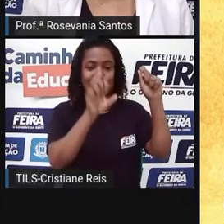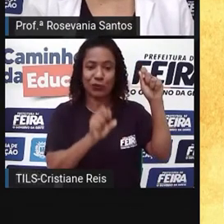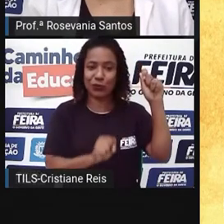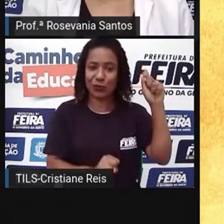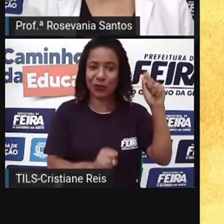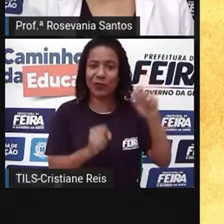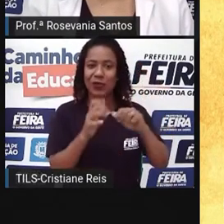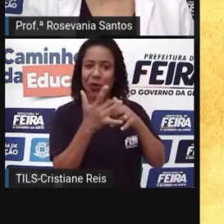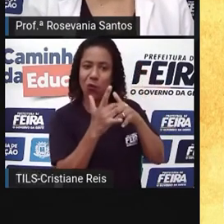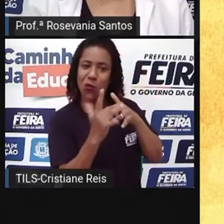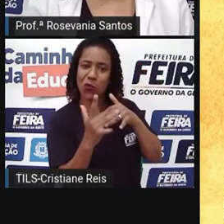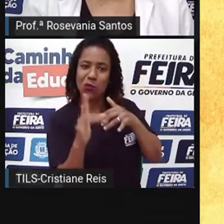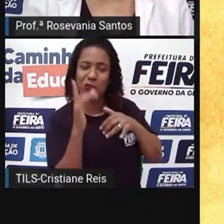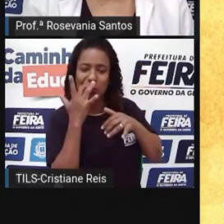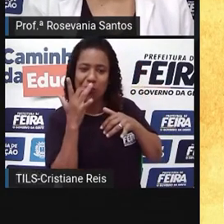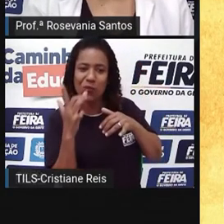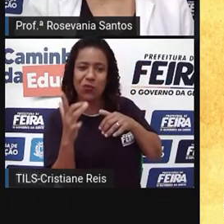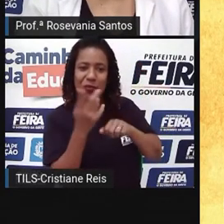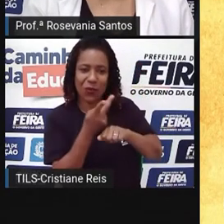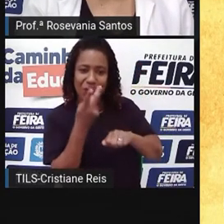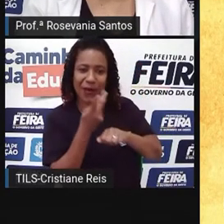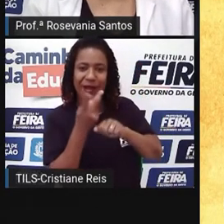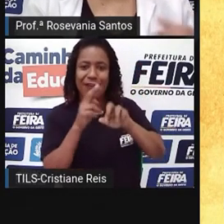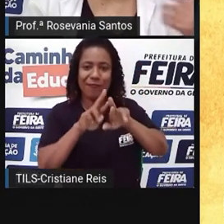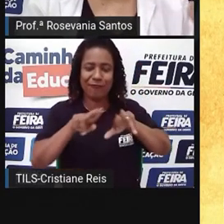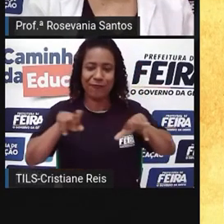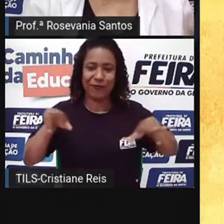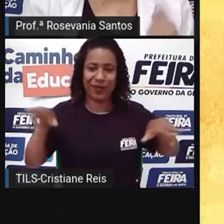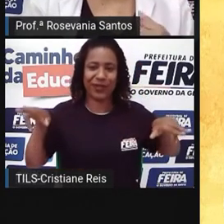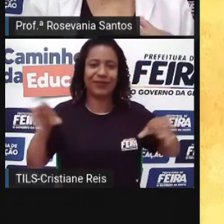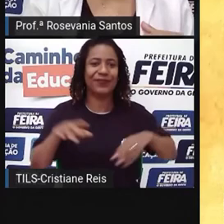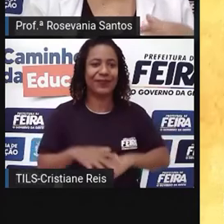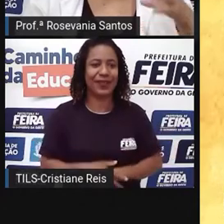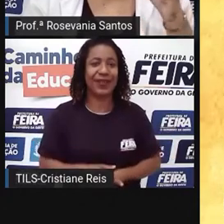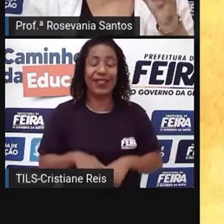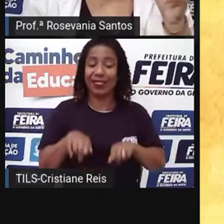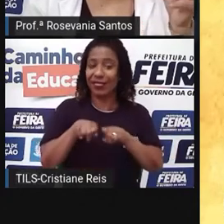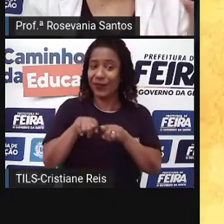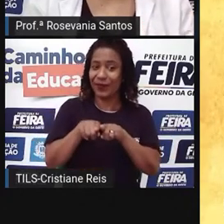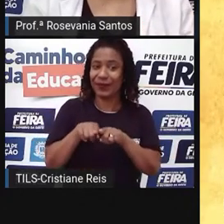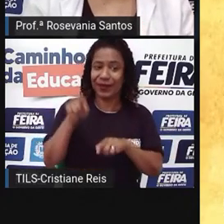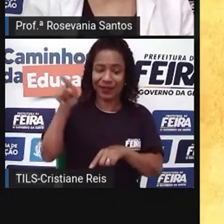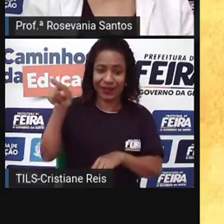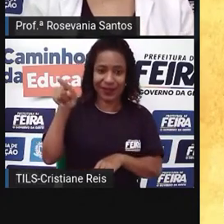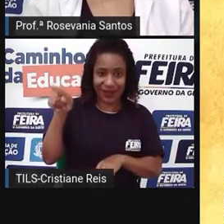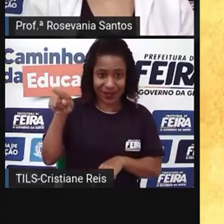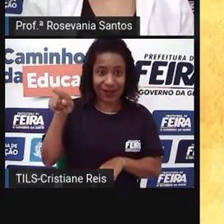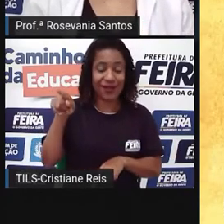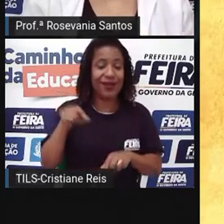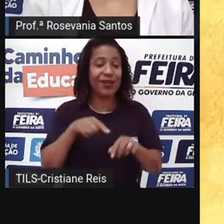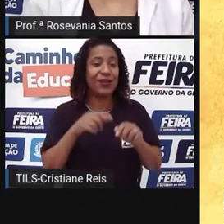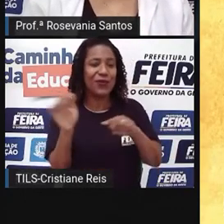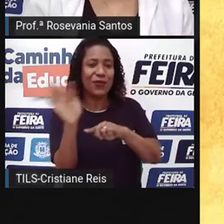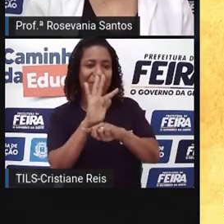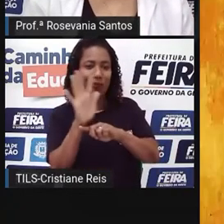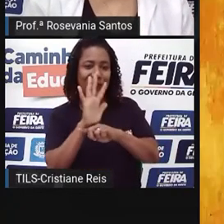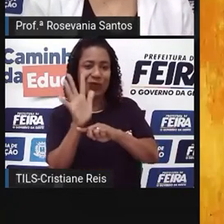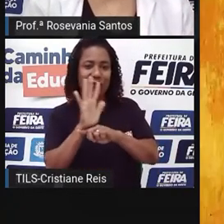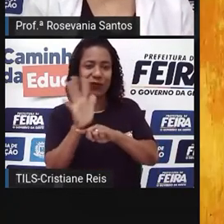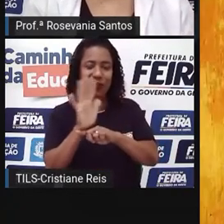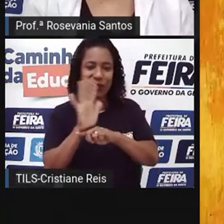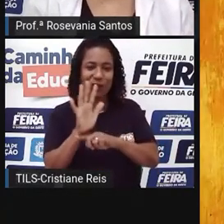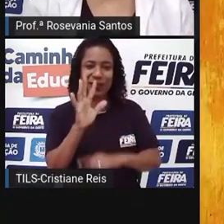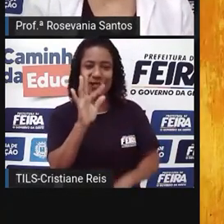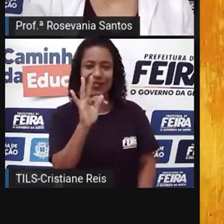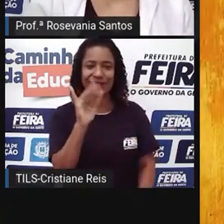de pedras, né, naturais, inclusive aquele do filme Titanic, aquele, né, diamante azul. Lá